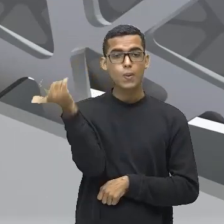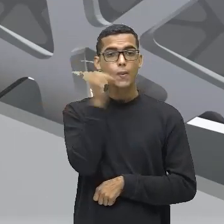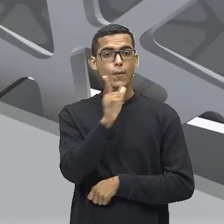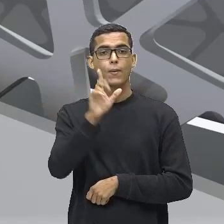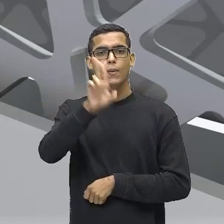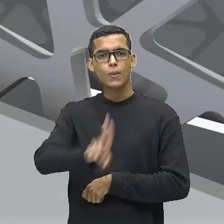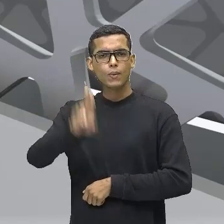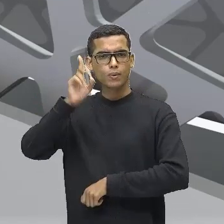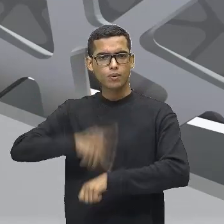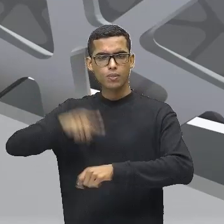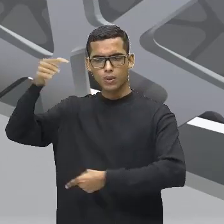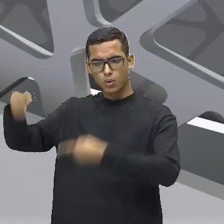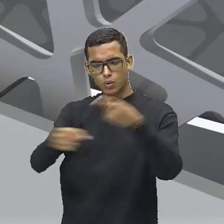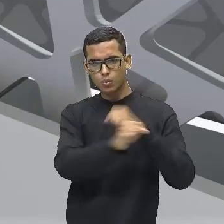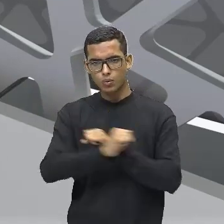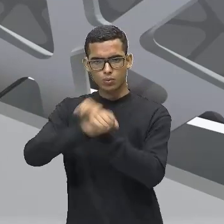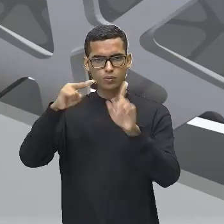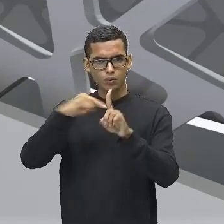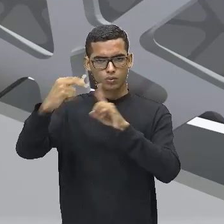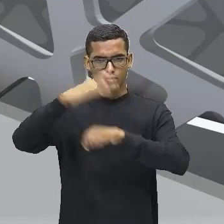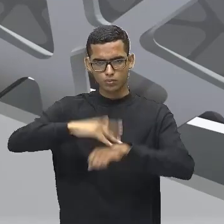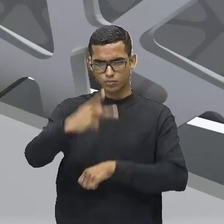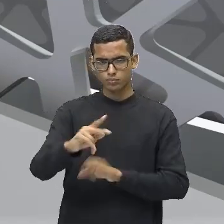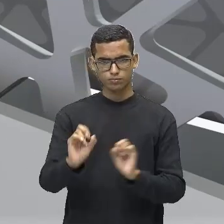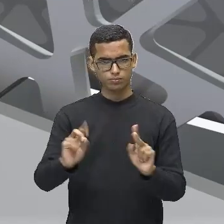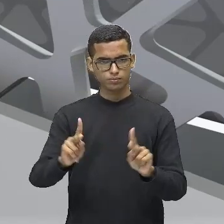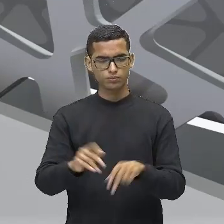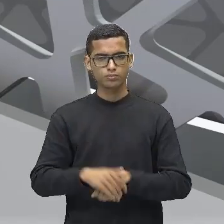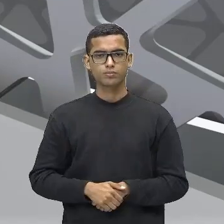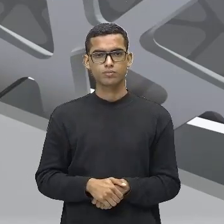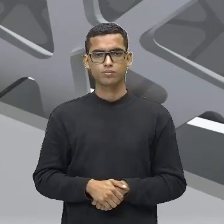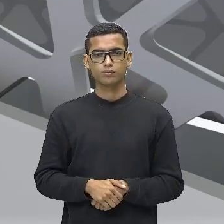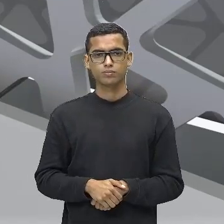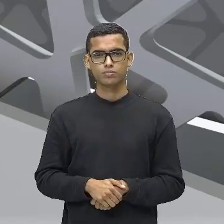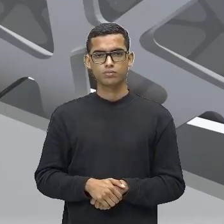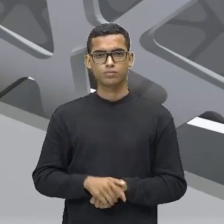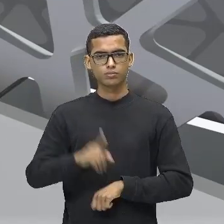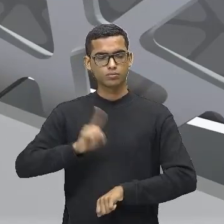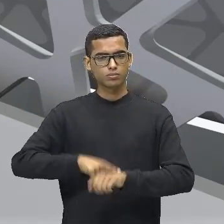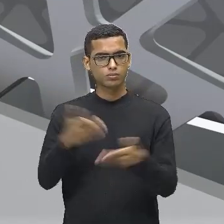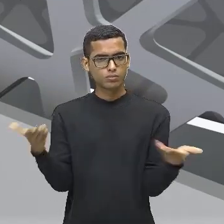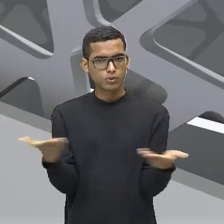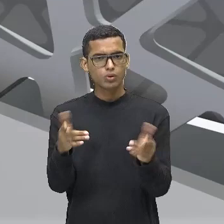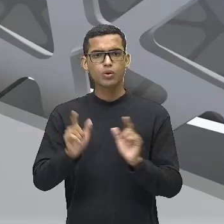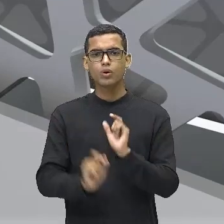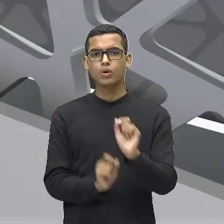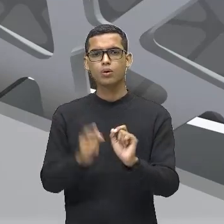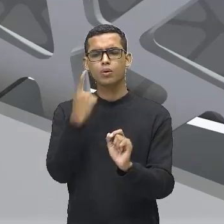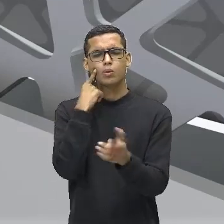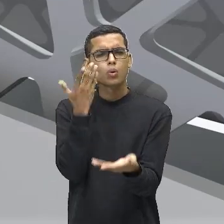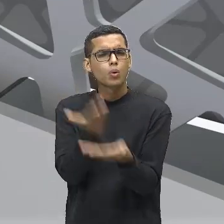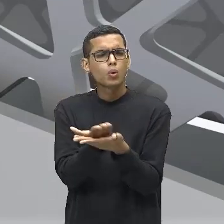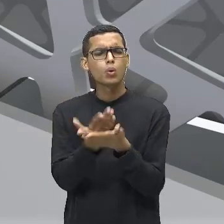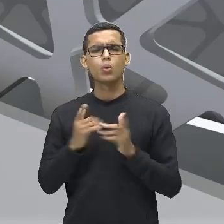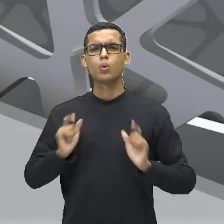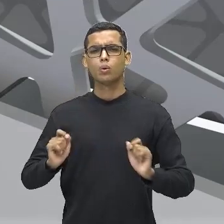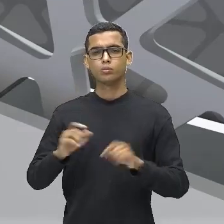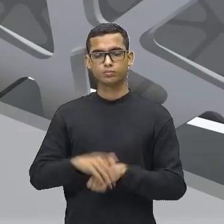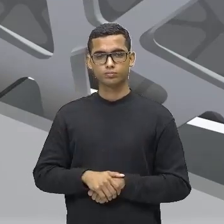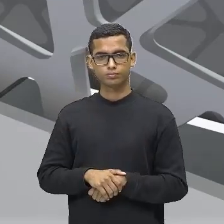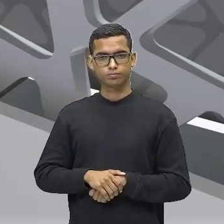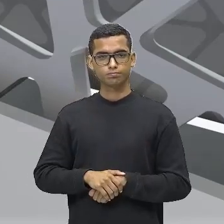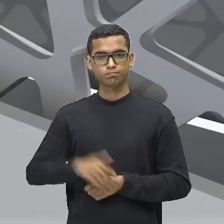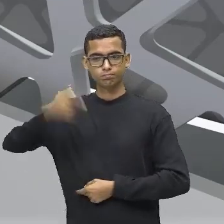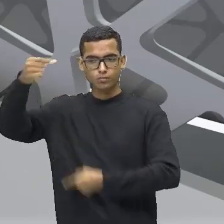para defender o seu ponto de vista, ok? Então a gente, nesse momento, o que nós vimos? Estudamos a dinâmica do